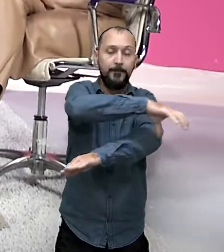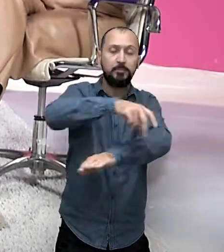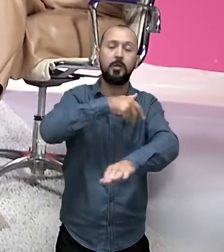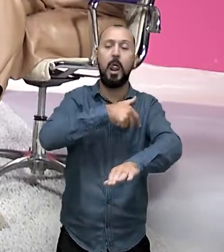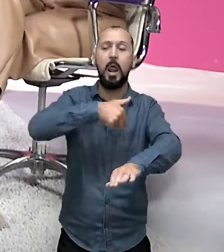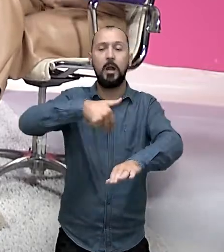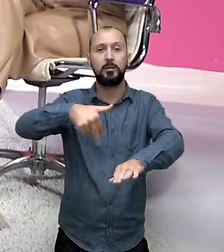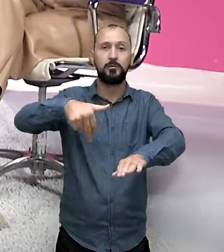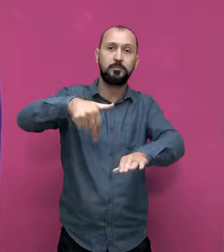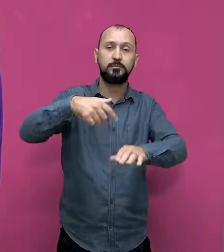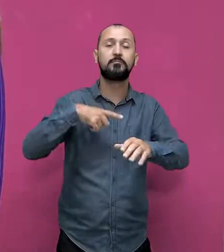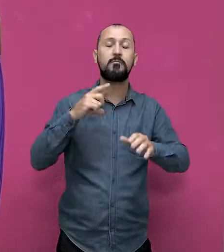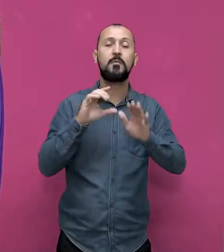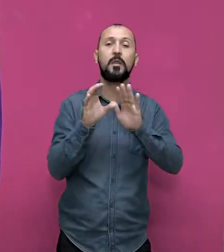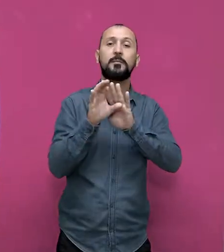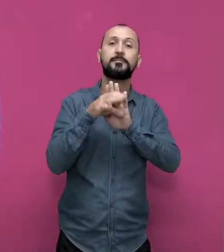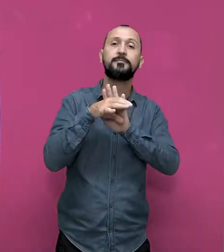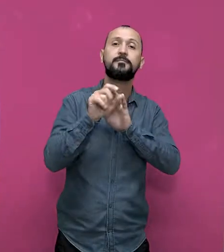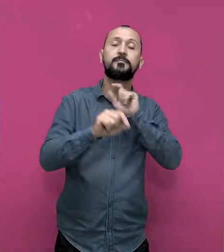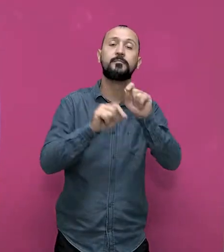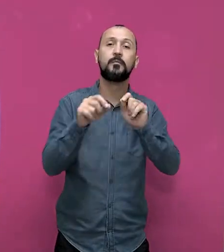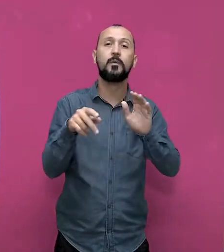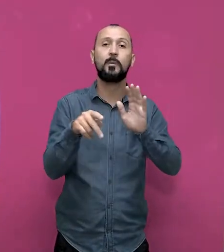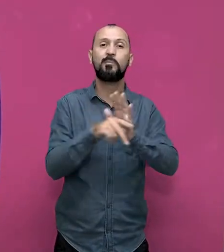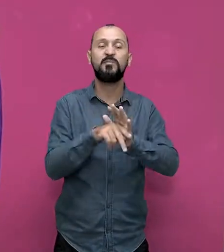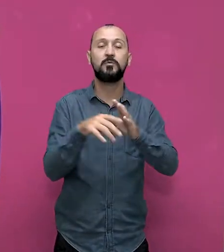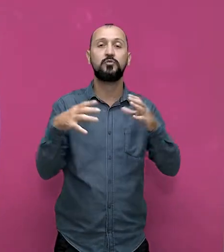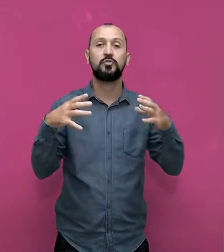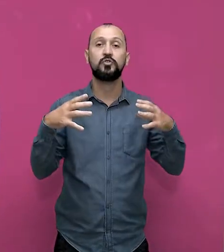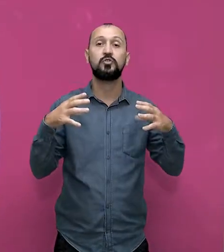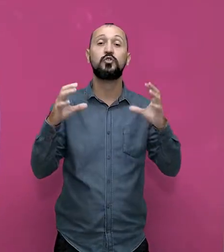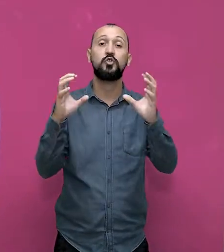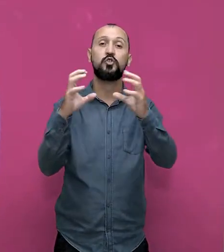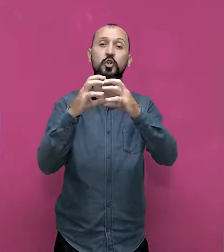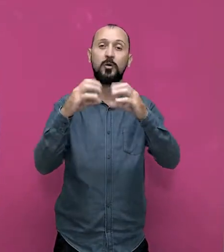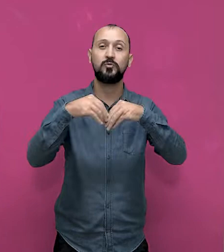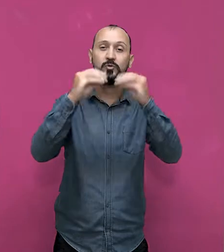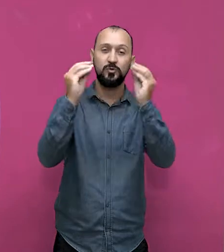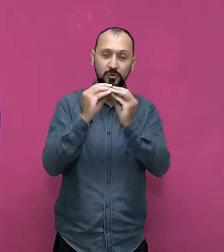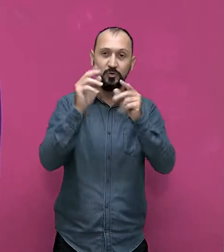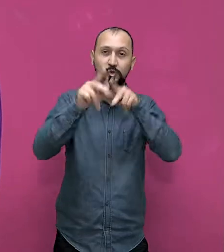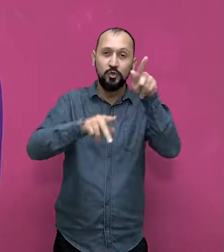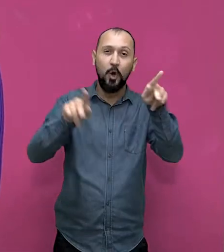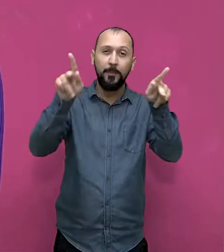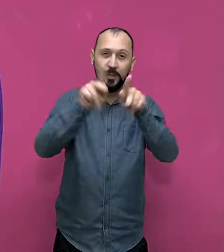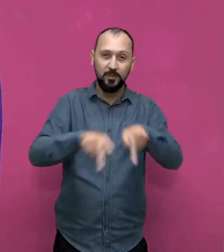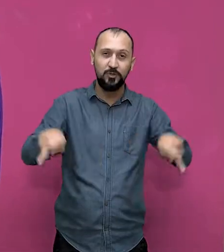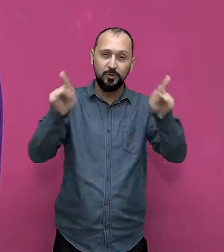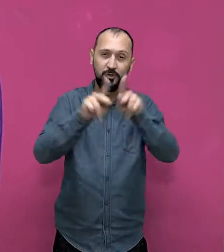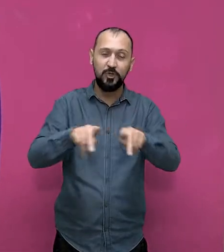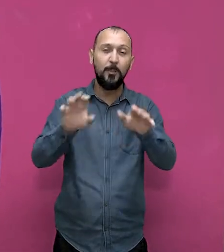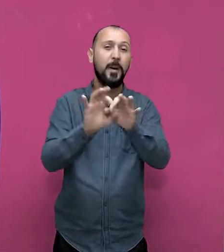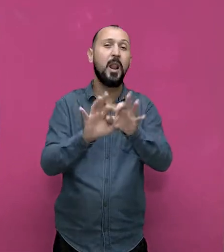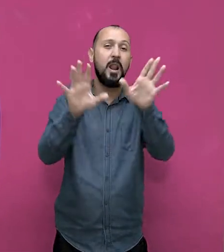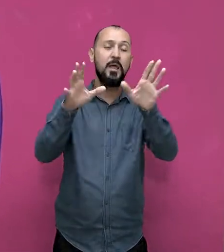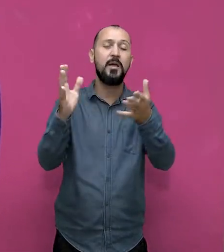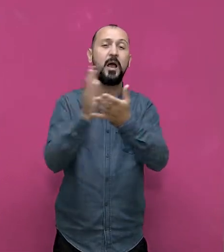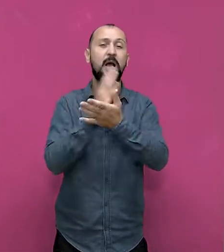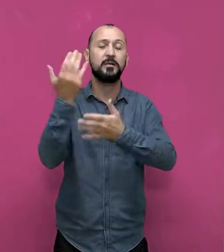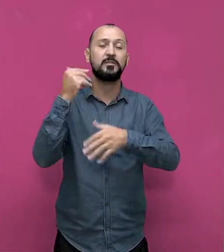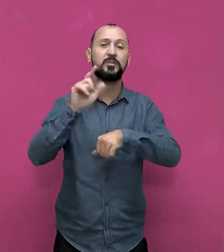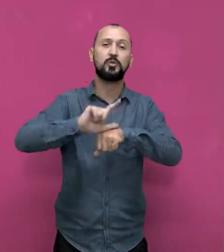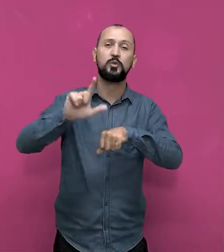andarem. E aí se criou aquele conceito de próprio shopping a céu aberto. E os próprios comerciantes ali da via,